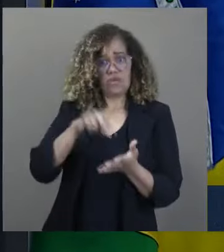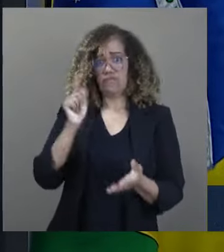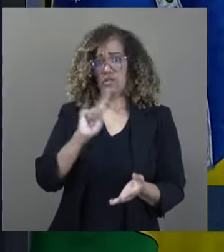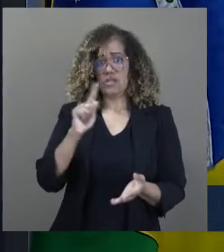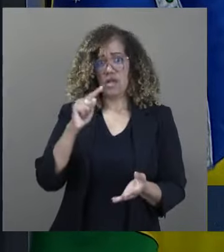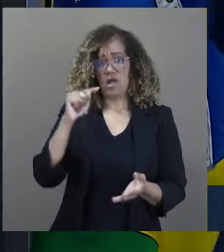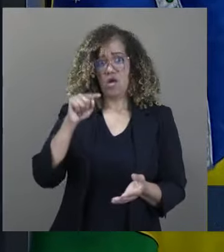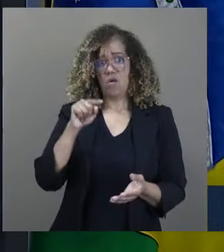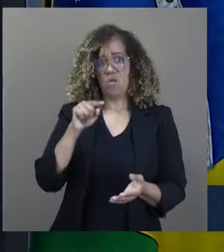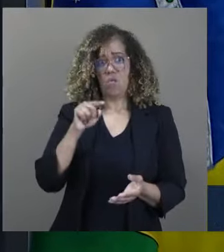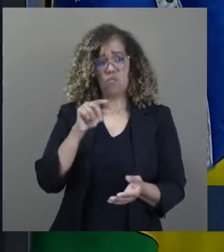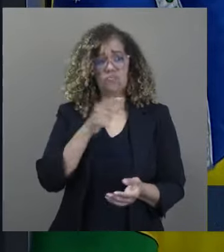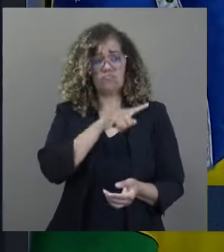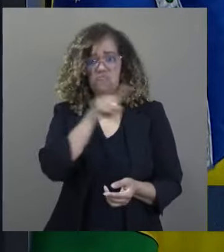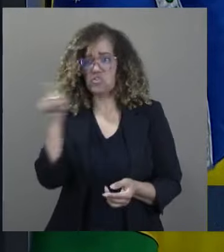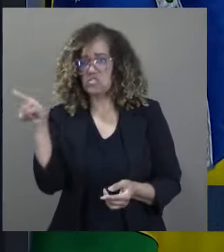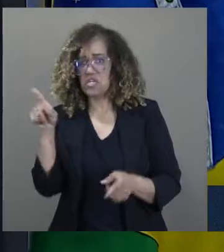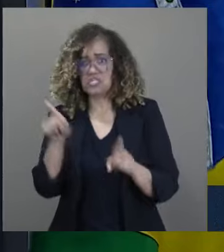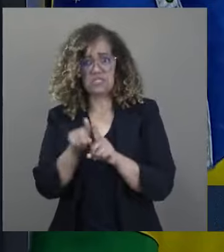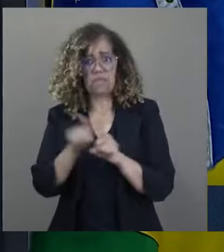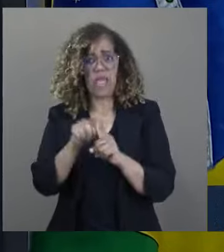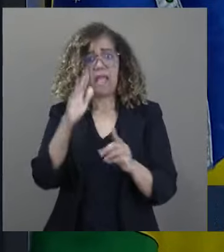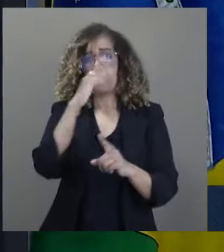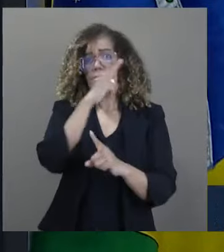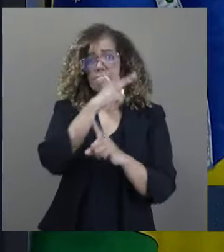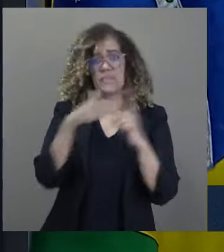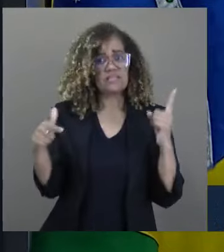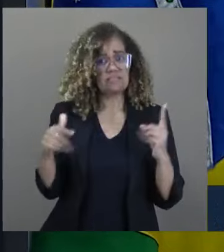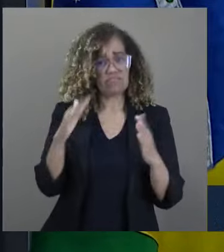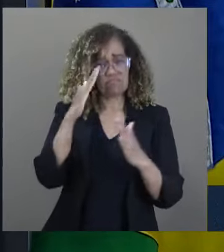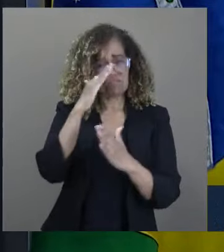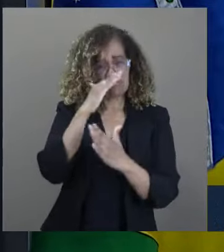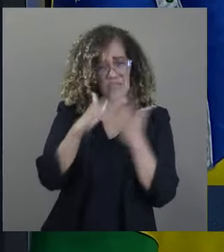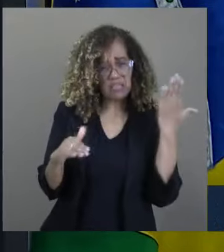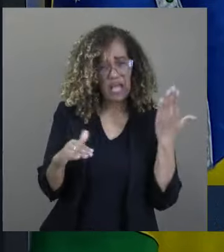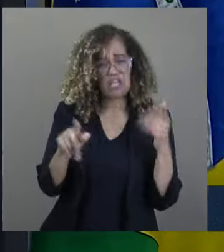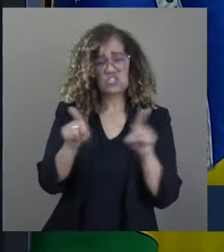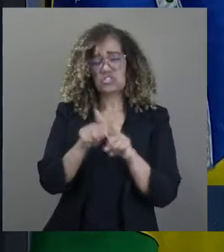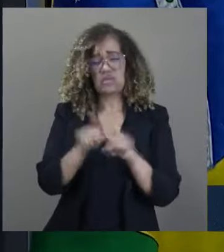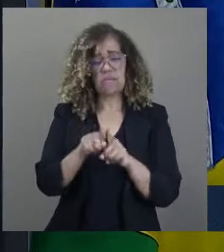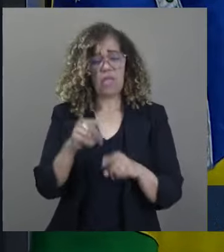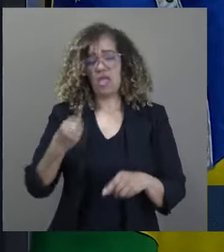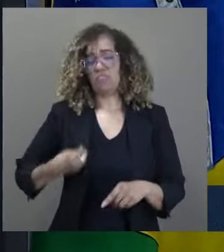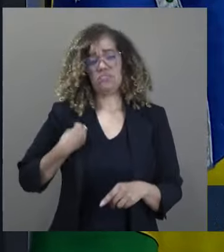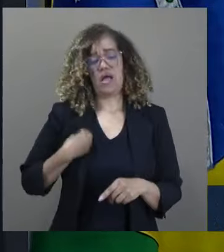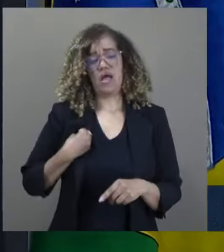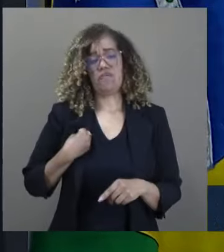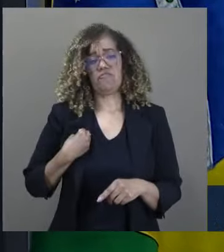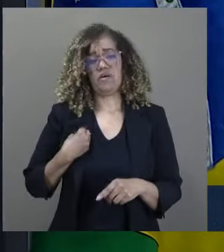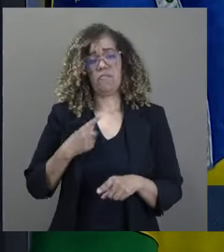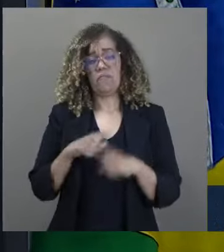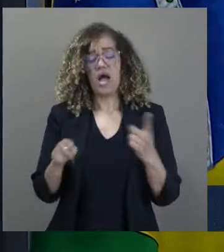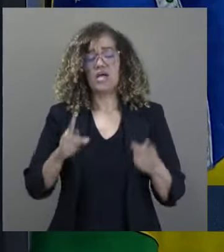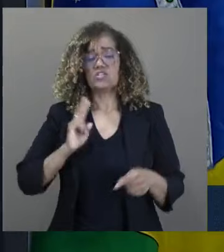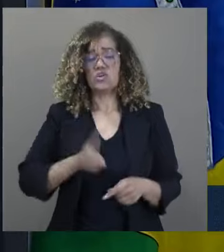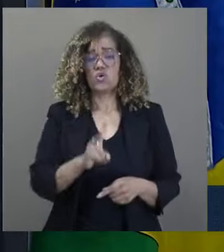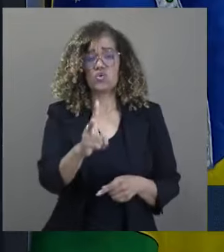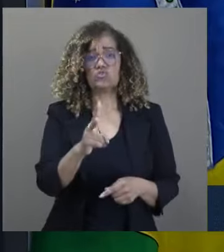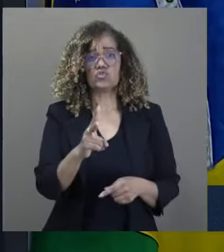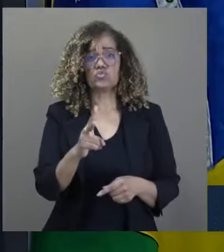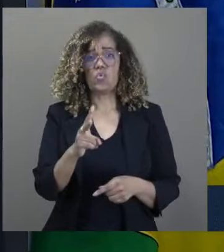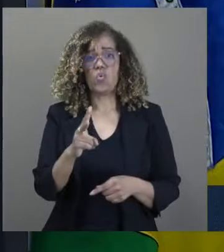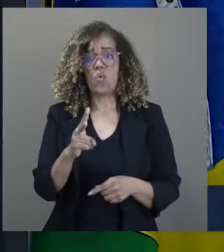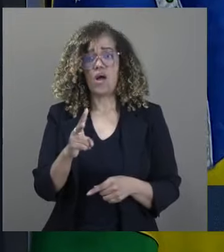acho que a metade desse Senado, ou mais. 6 anos, e até agora continua na mesa do presidente Arthur